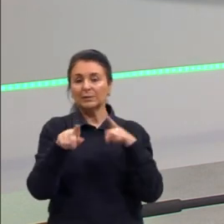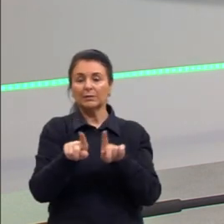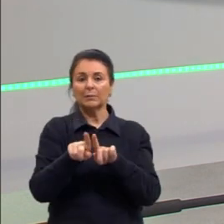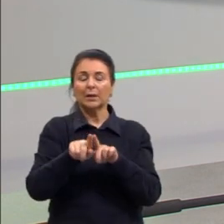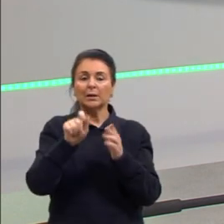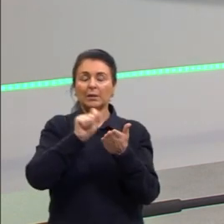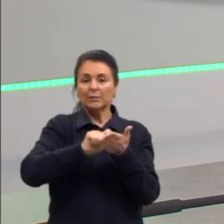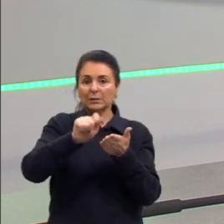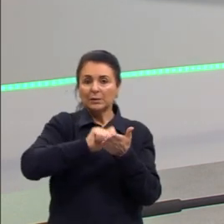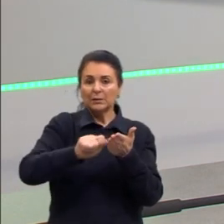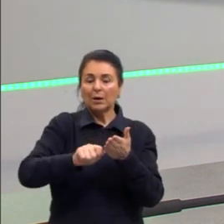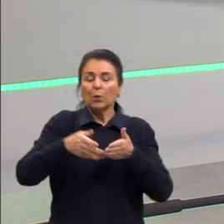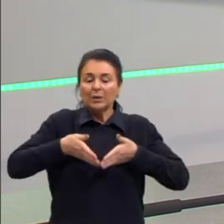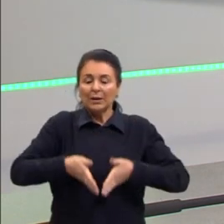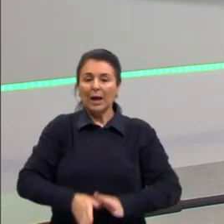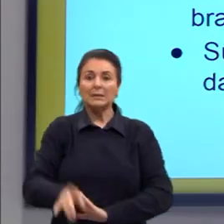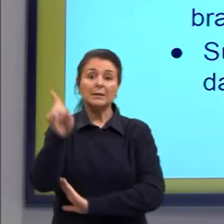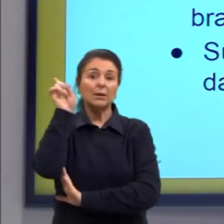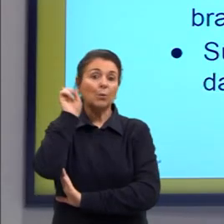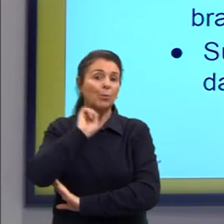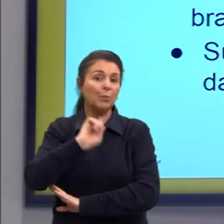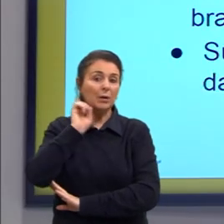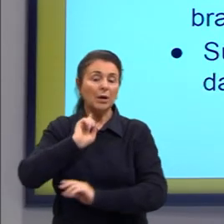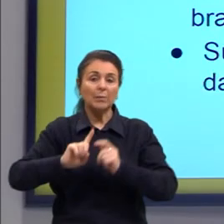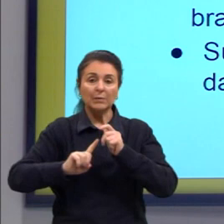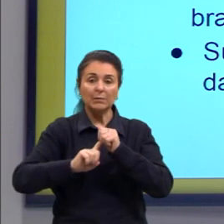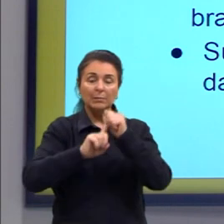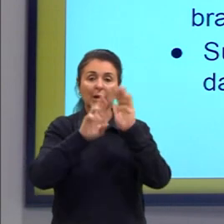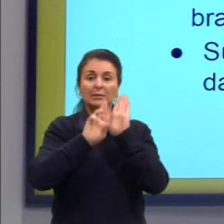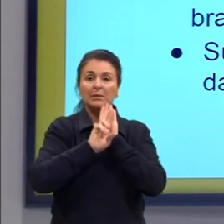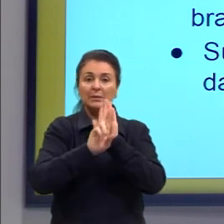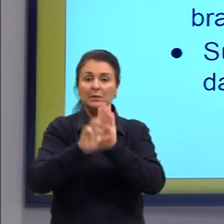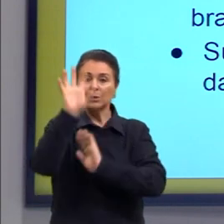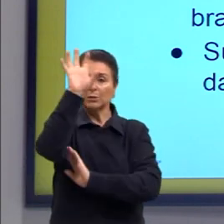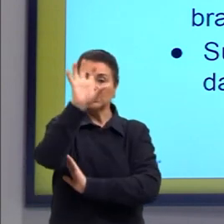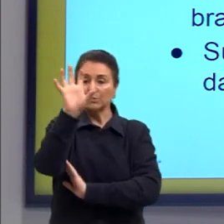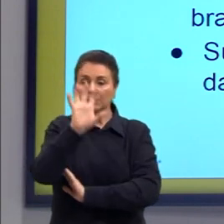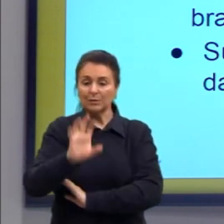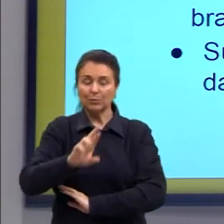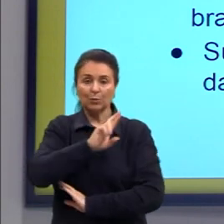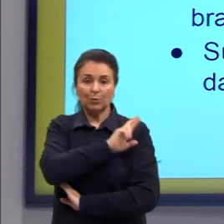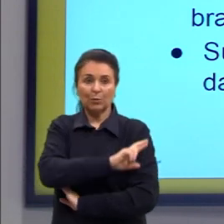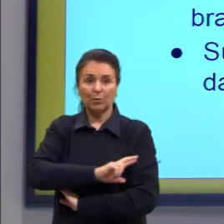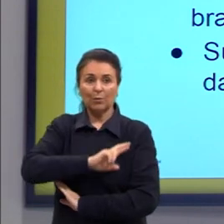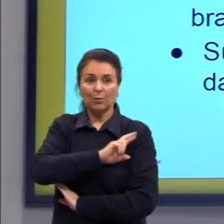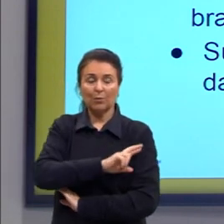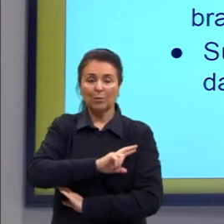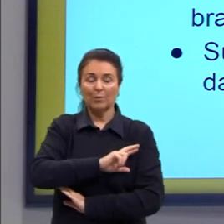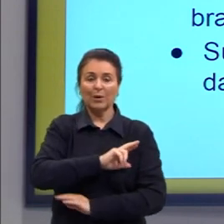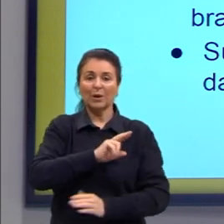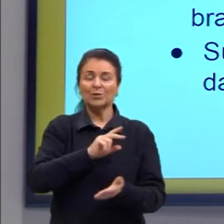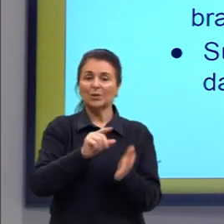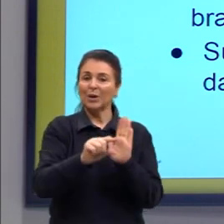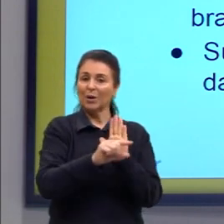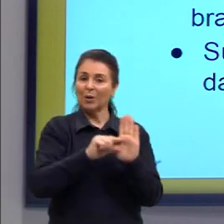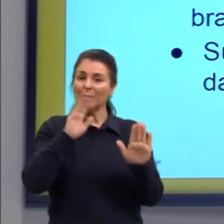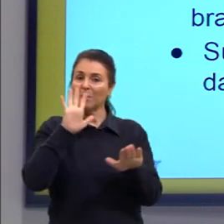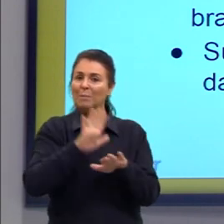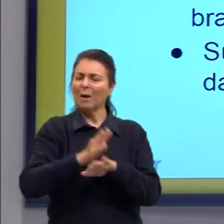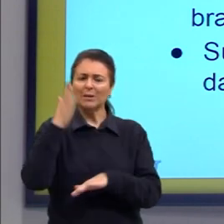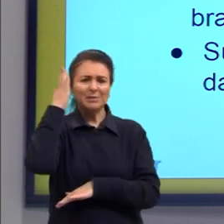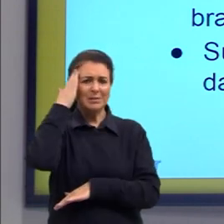foi um escritor Mineiro né um dos principais representantes também do regionalismo romântico e a sua obra mais famosa